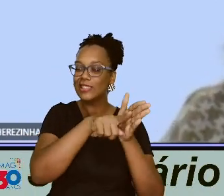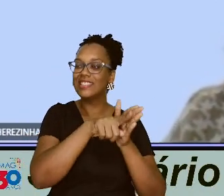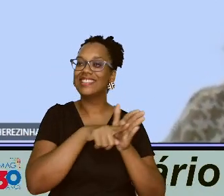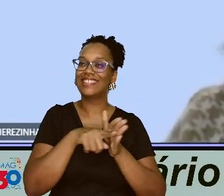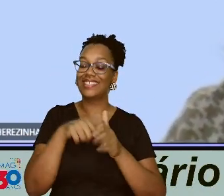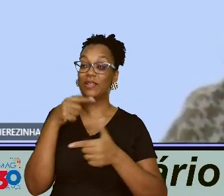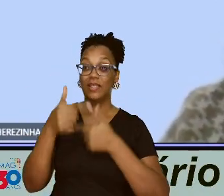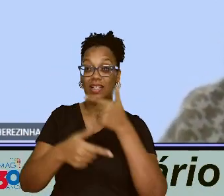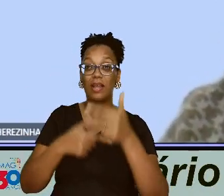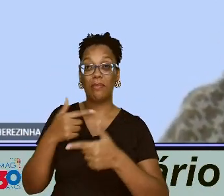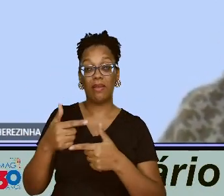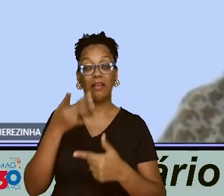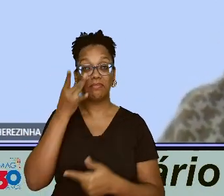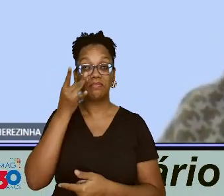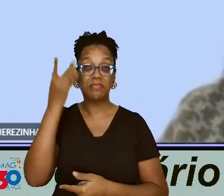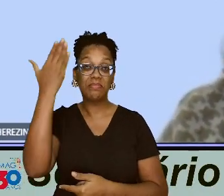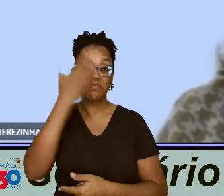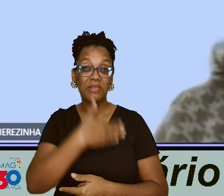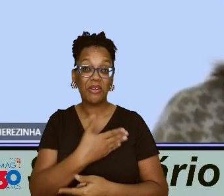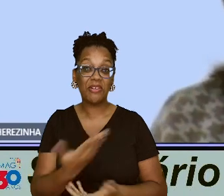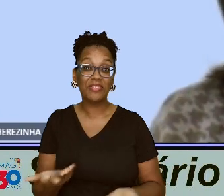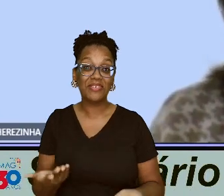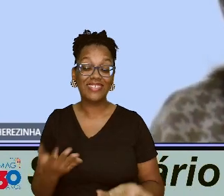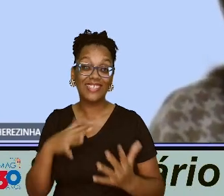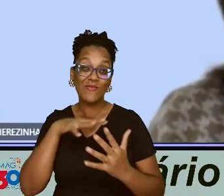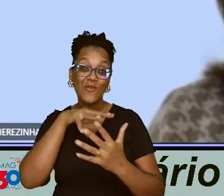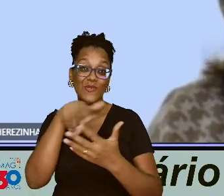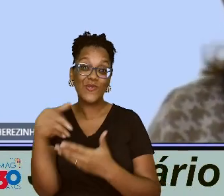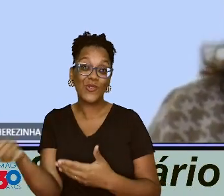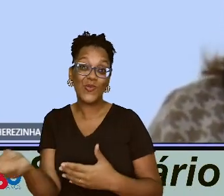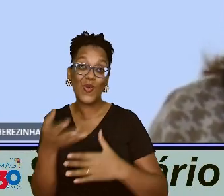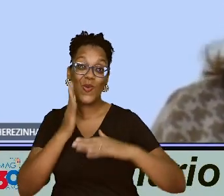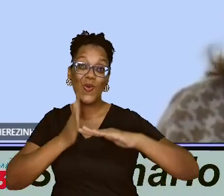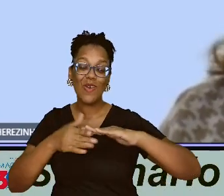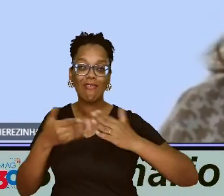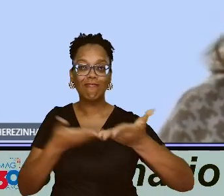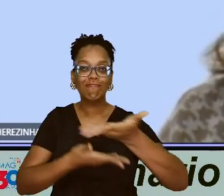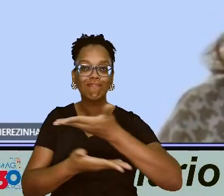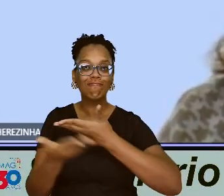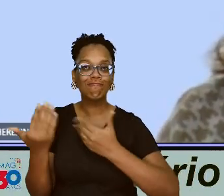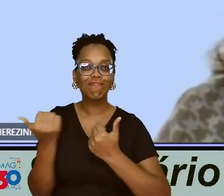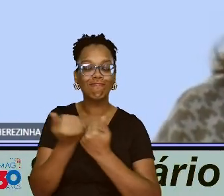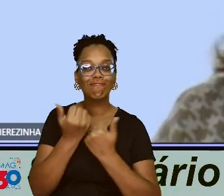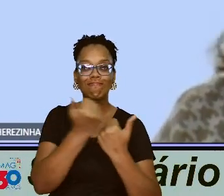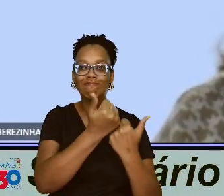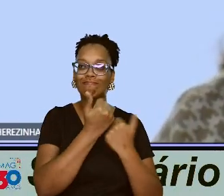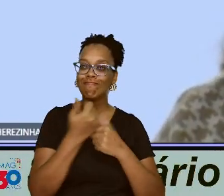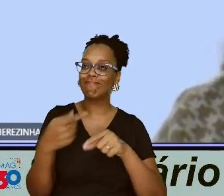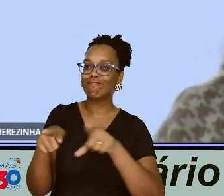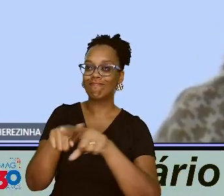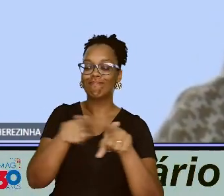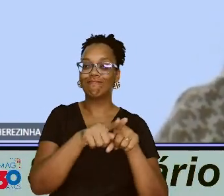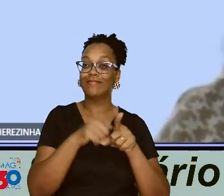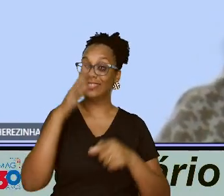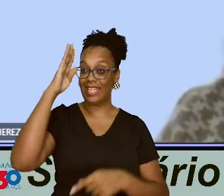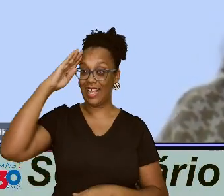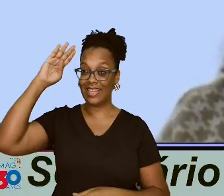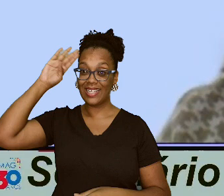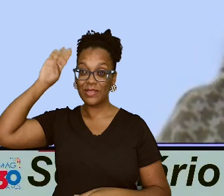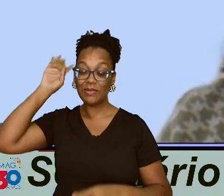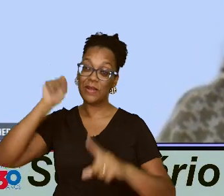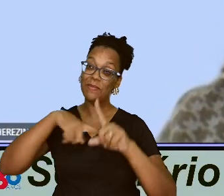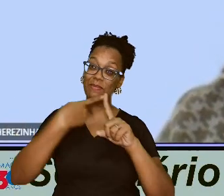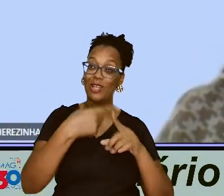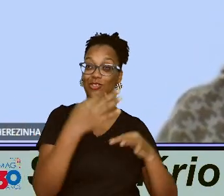foi a prova de que o mundo moderno é colaborativo, né? Essa parceria da academia com o